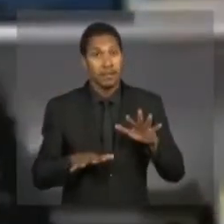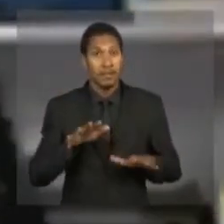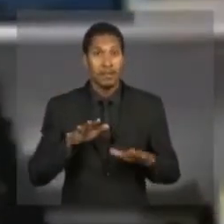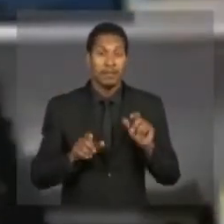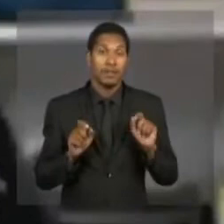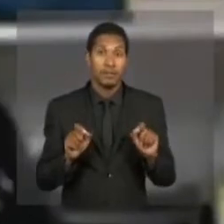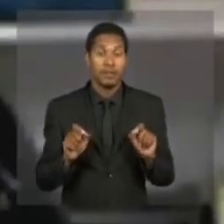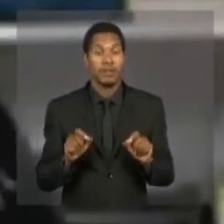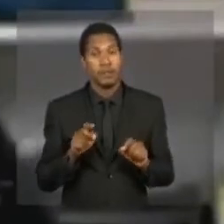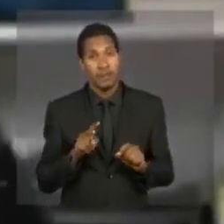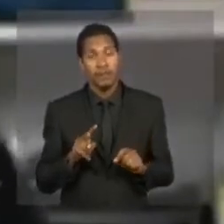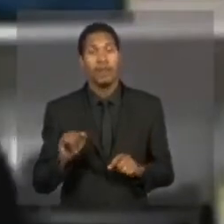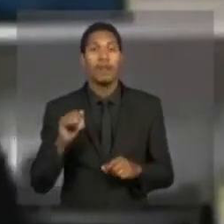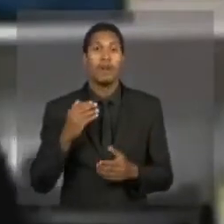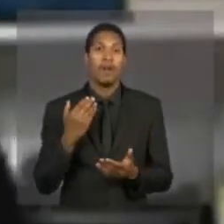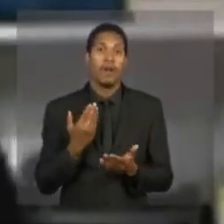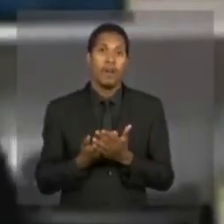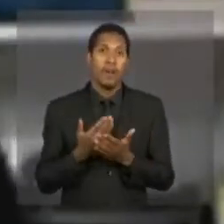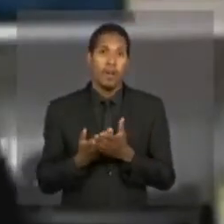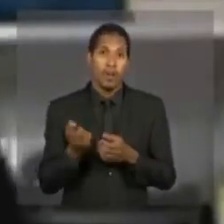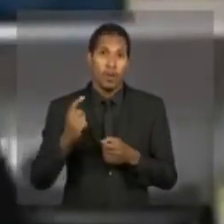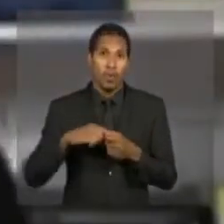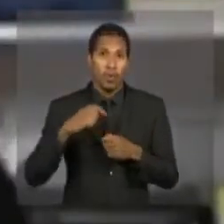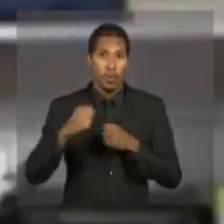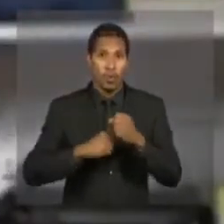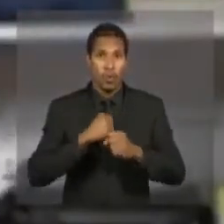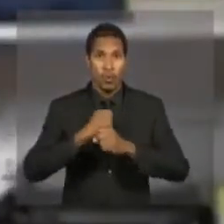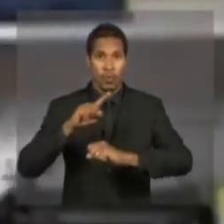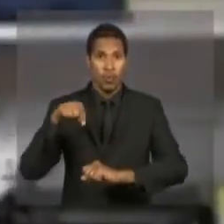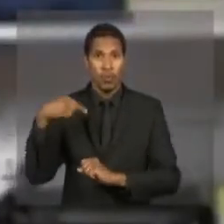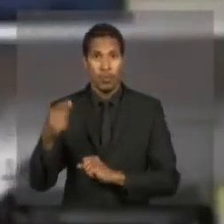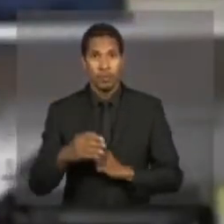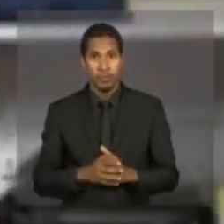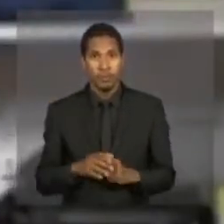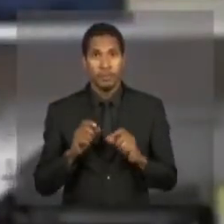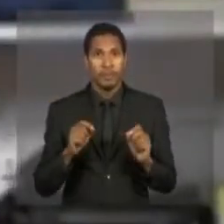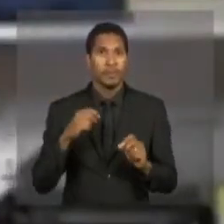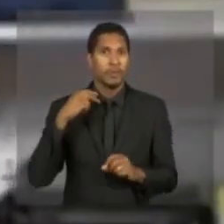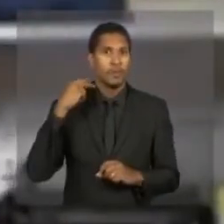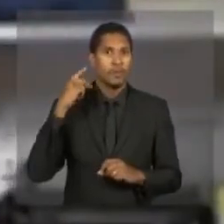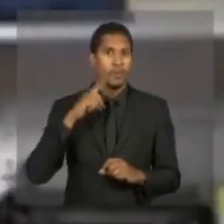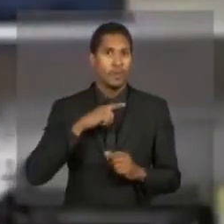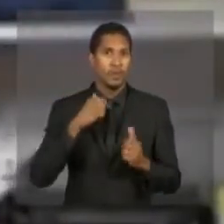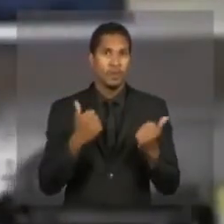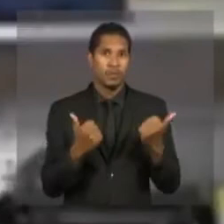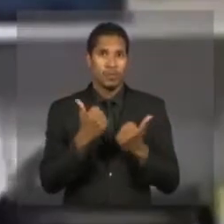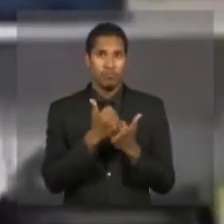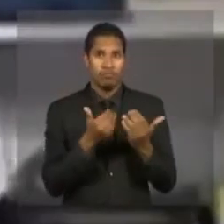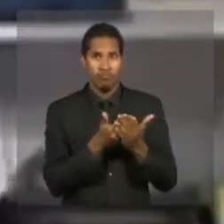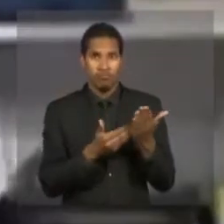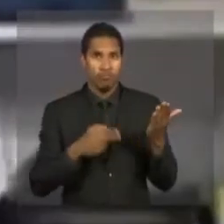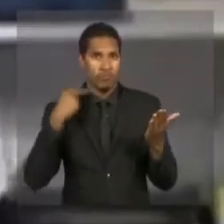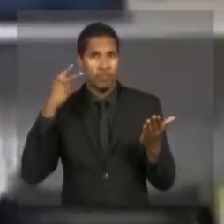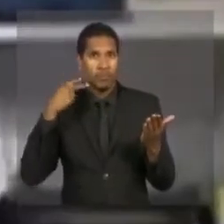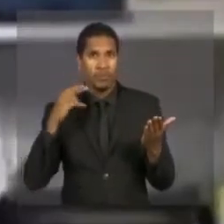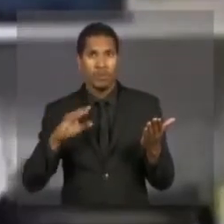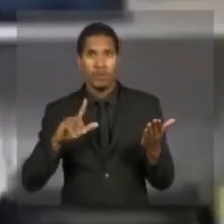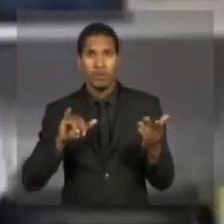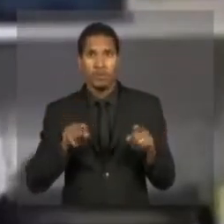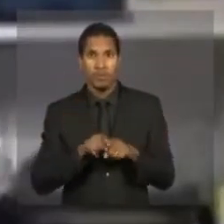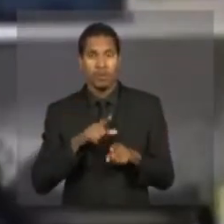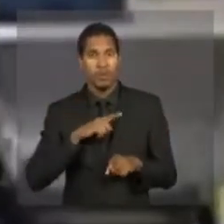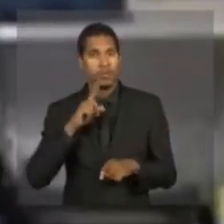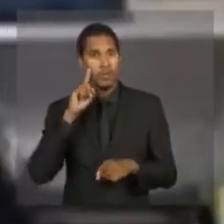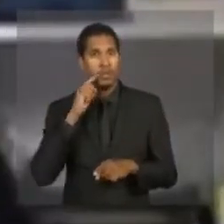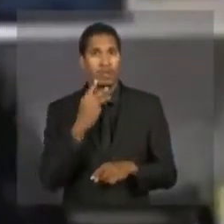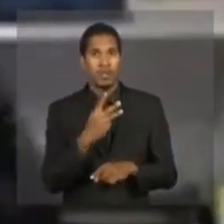de recomeçar as aulas no ano que vem. O substitutivo do vereador Cláudio Fonseca também fala em 31 de janeiro como